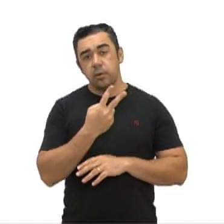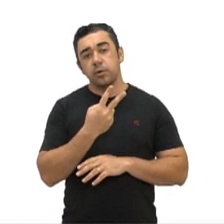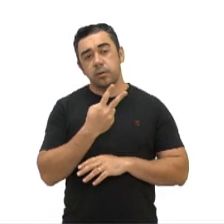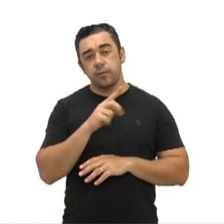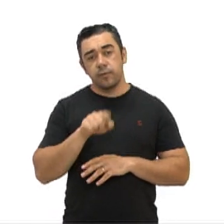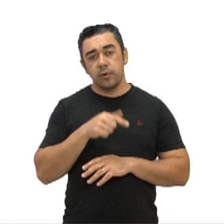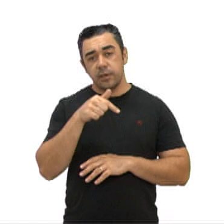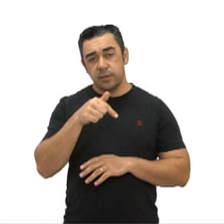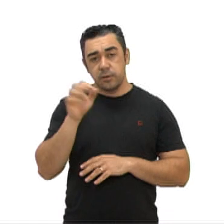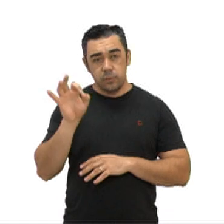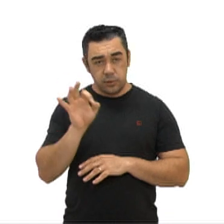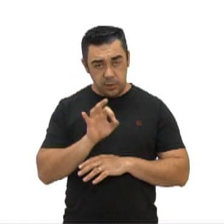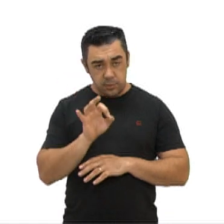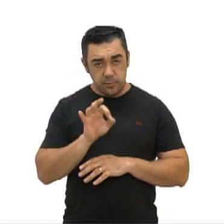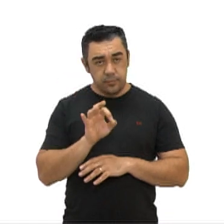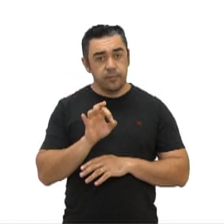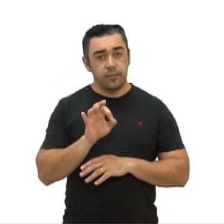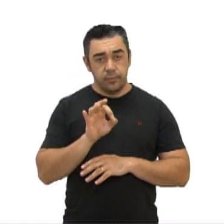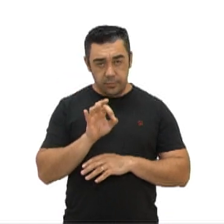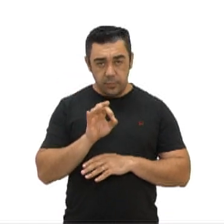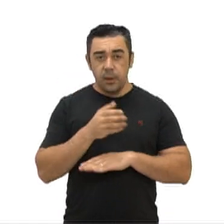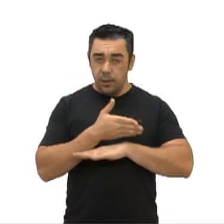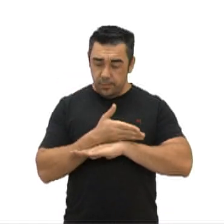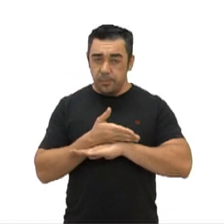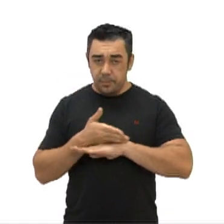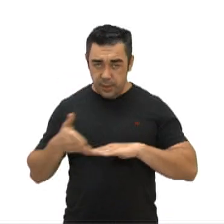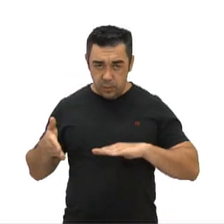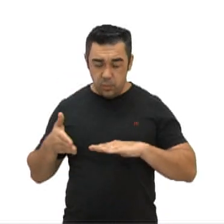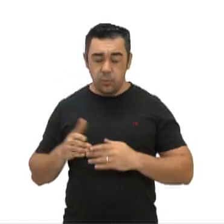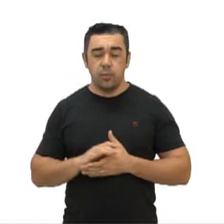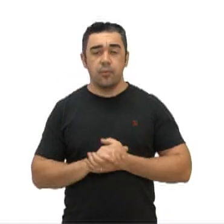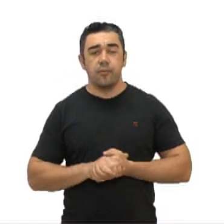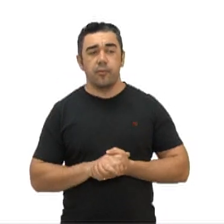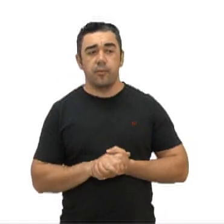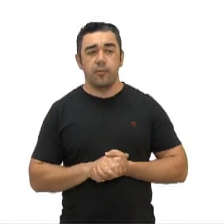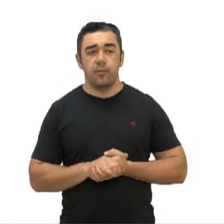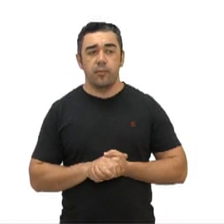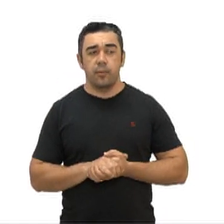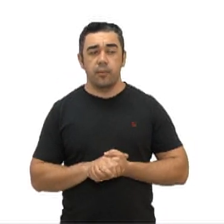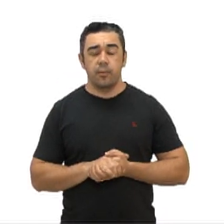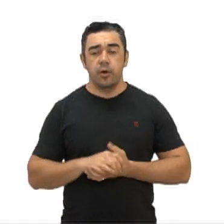42,7% da população brasileira se identifica como brancos.